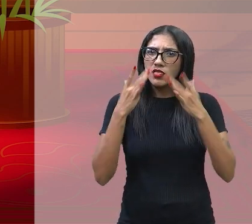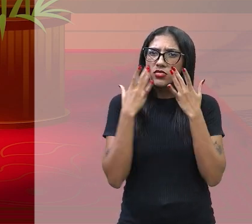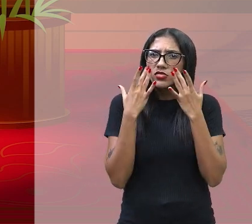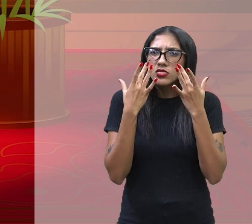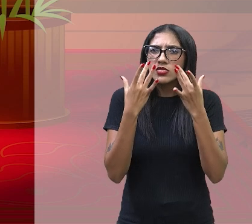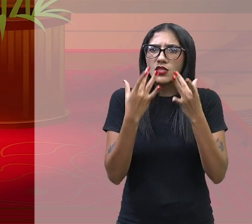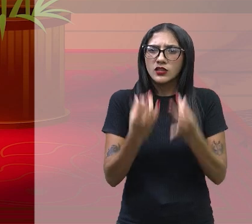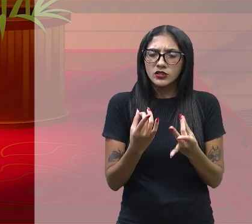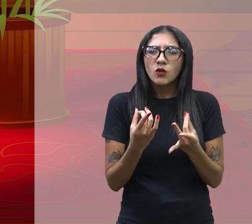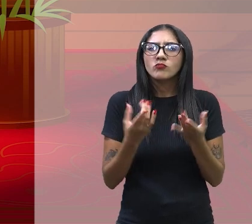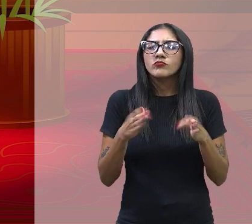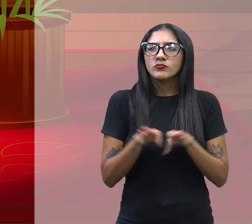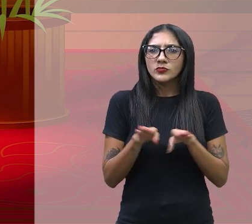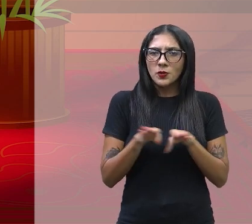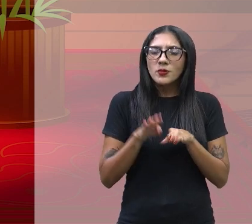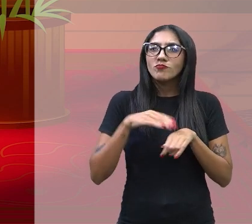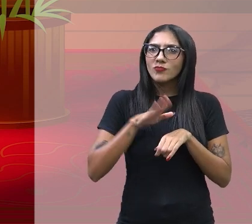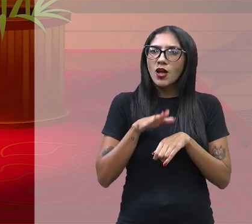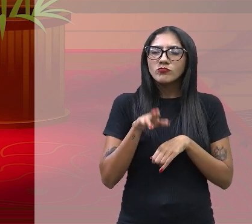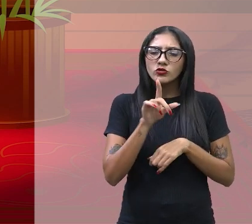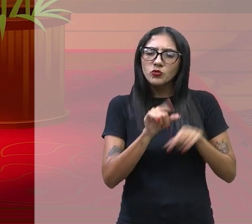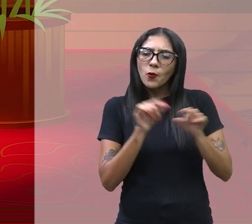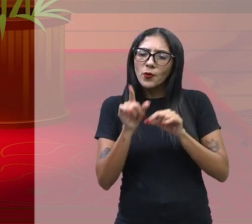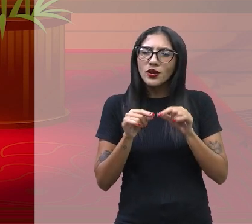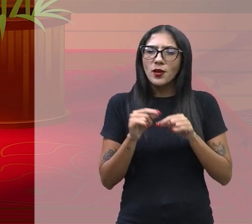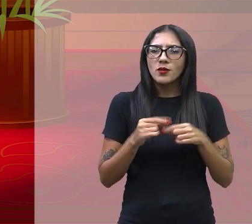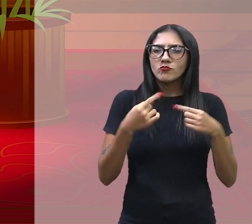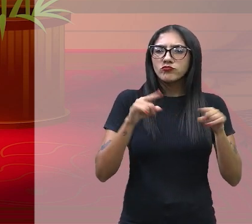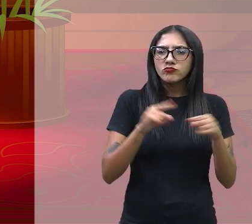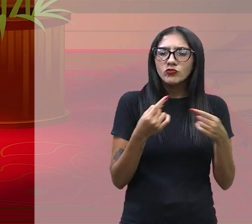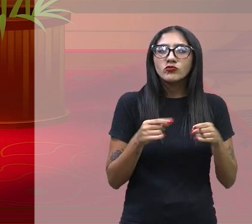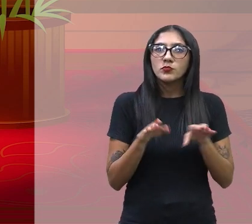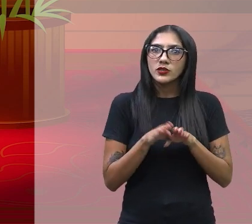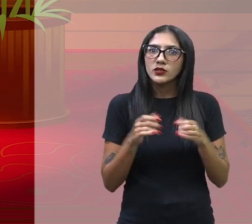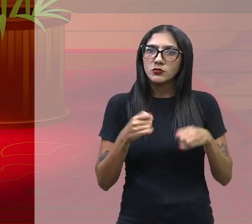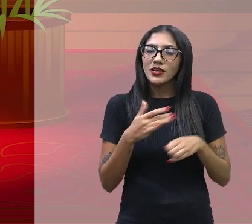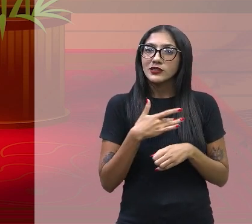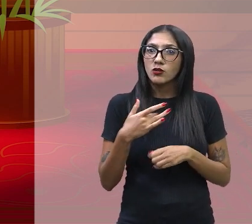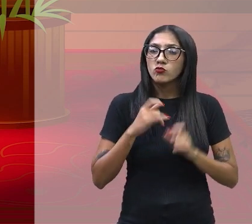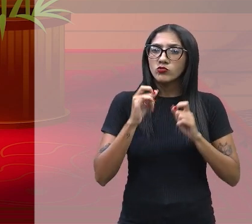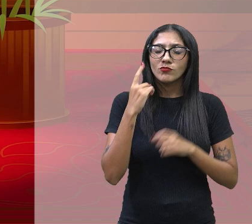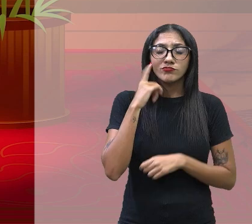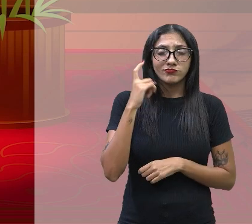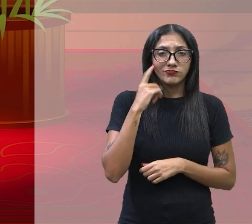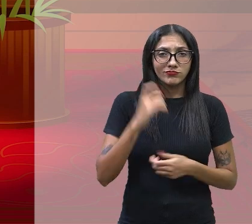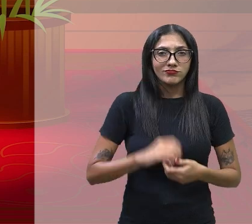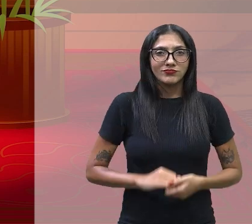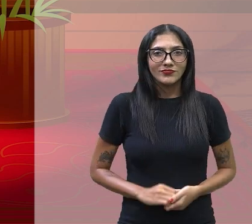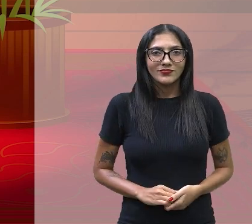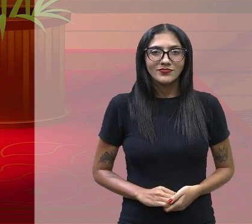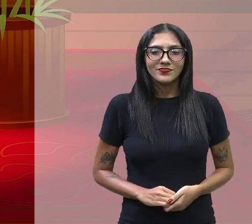também, além de gostar das músicas, na sua saúde auditiva.